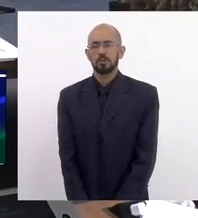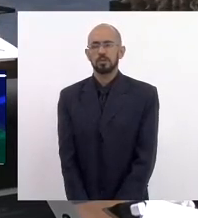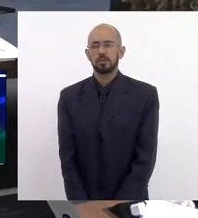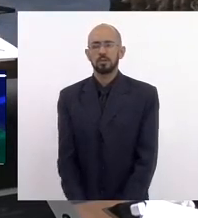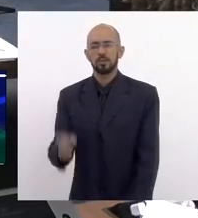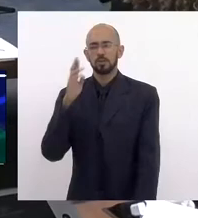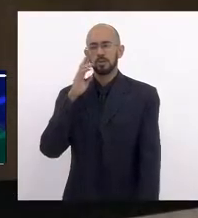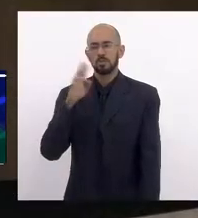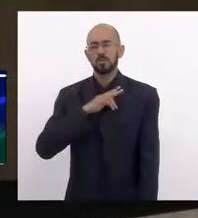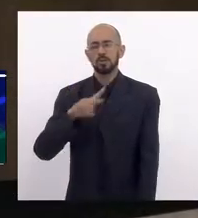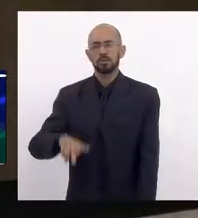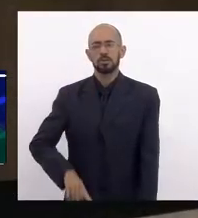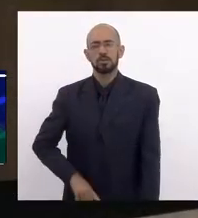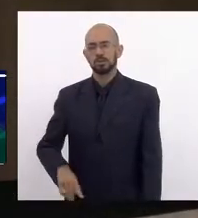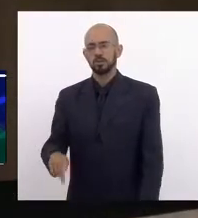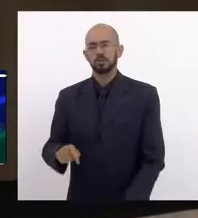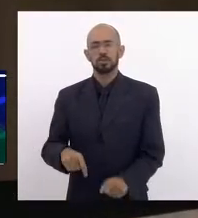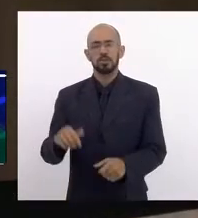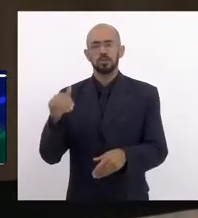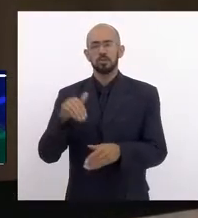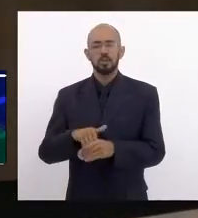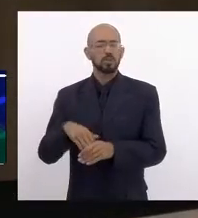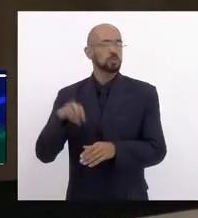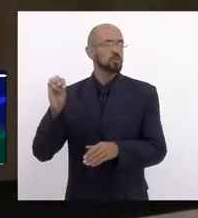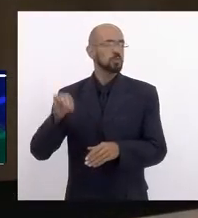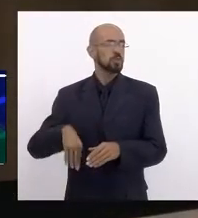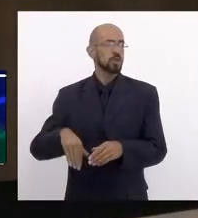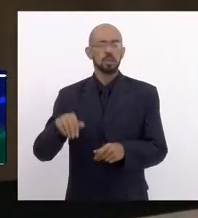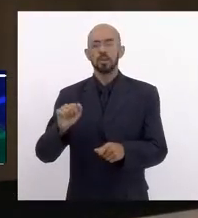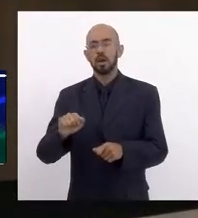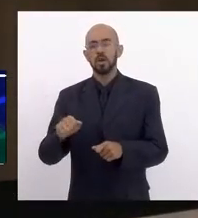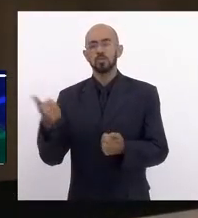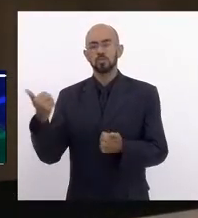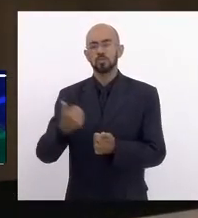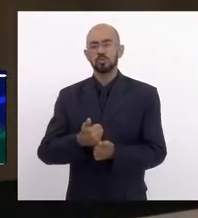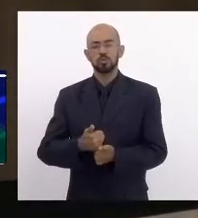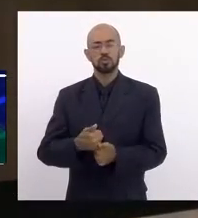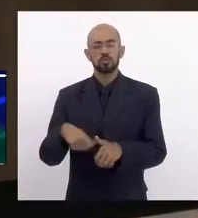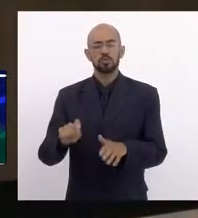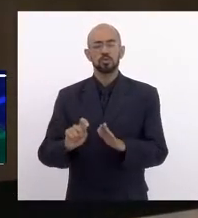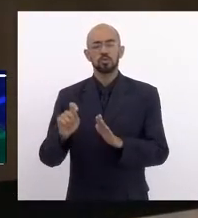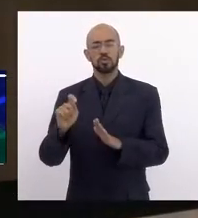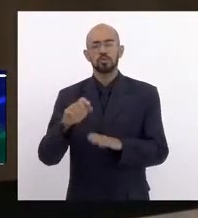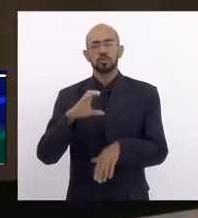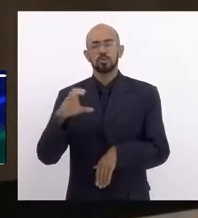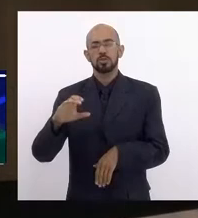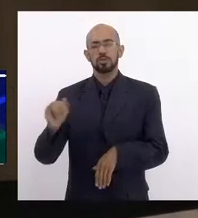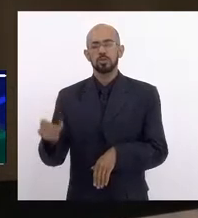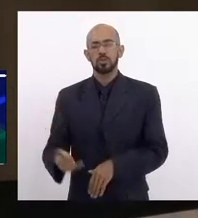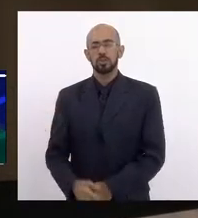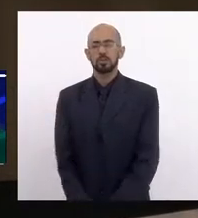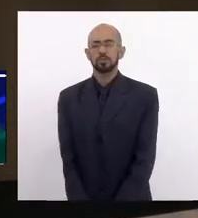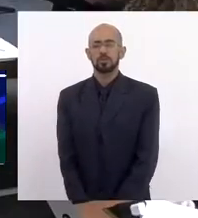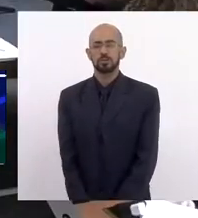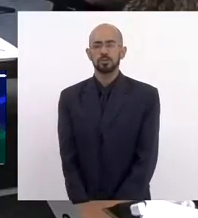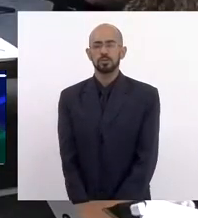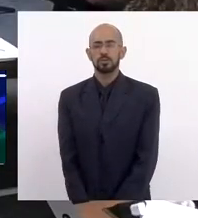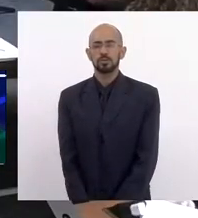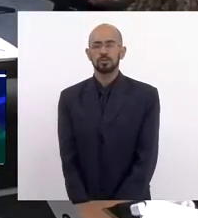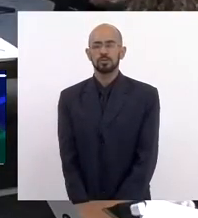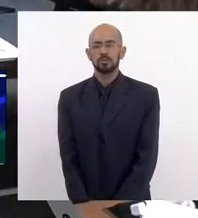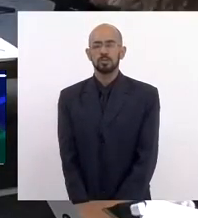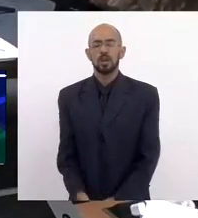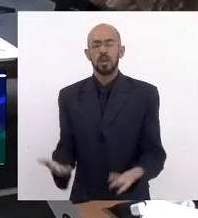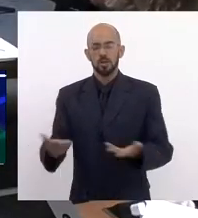Senhora presidente, voto favorável ao substitutivo da CCJ. Agora sim, com